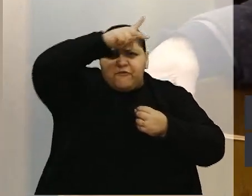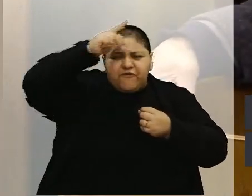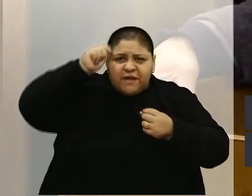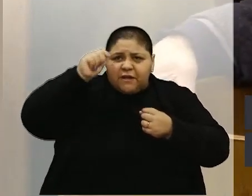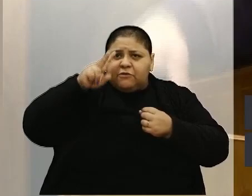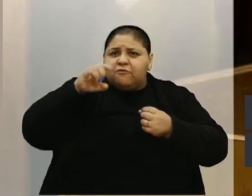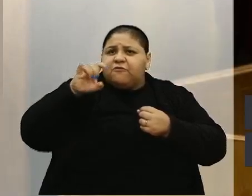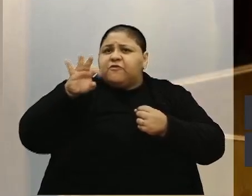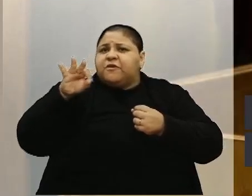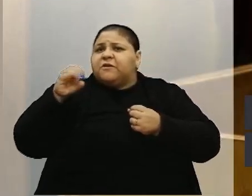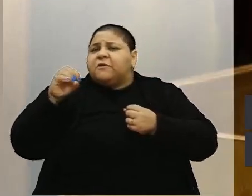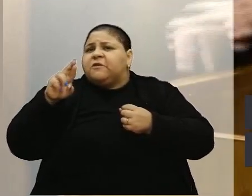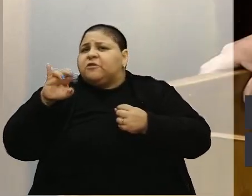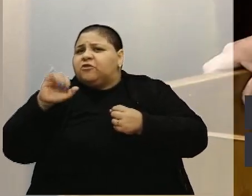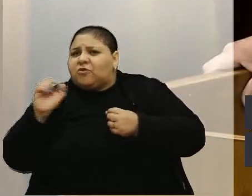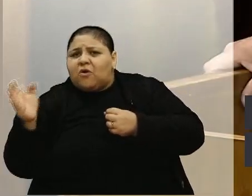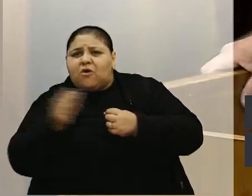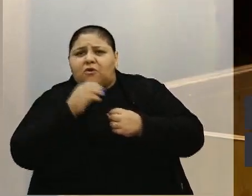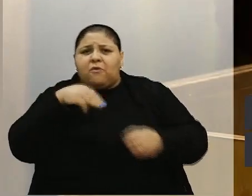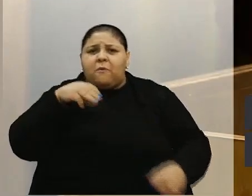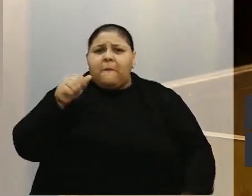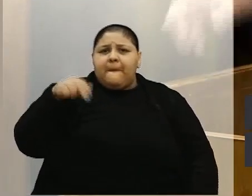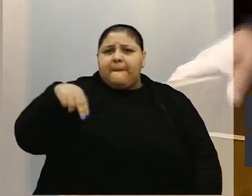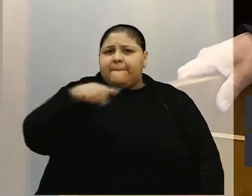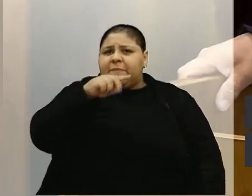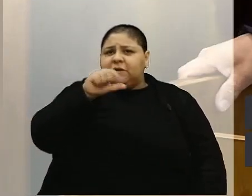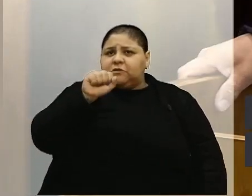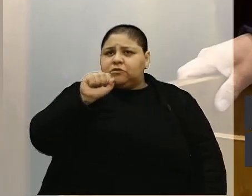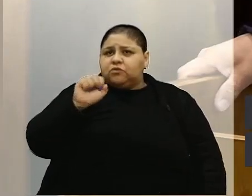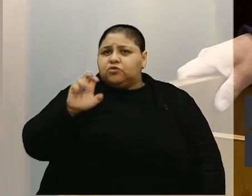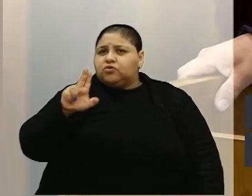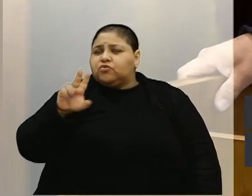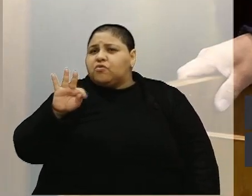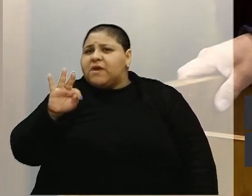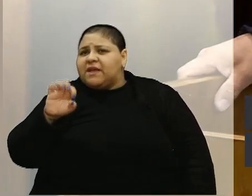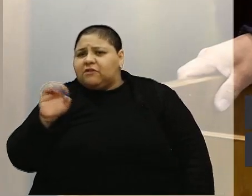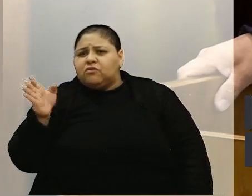Mansueto, Pepe Vargas, Vanim,